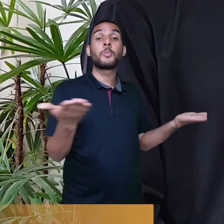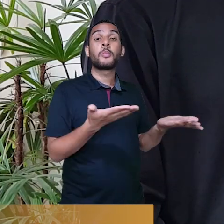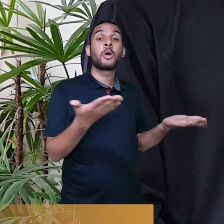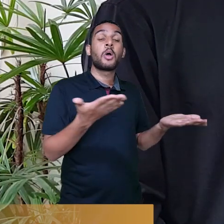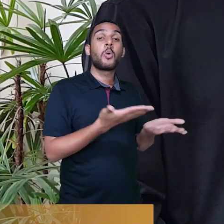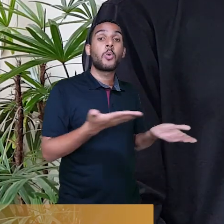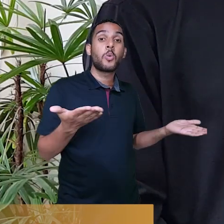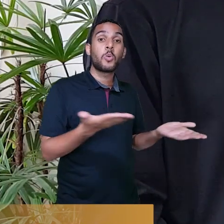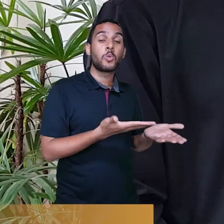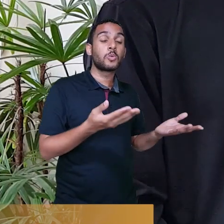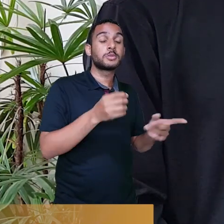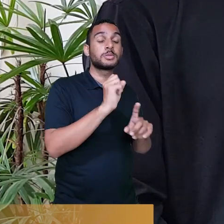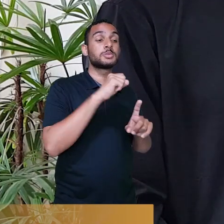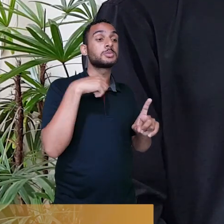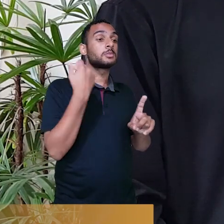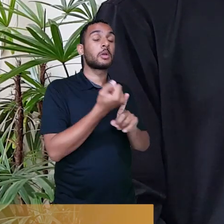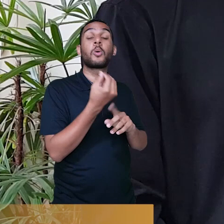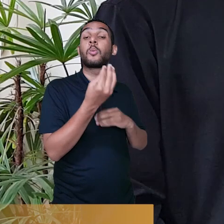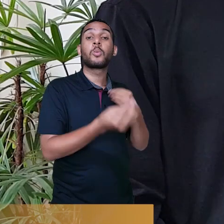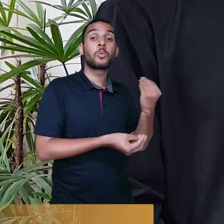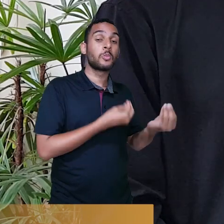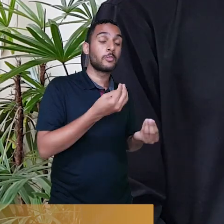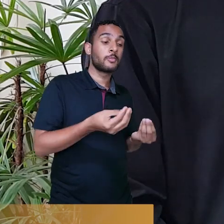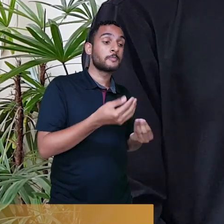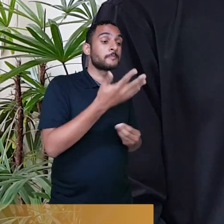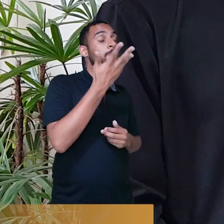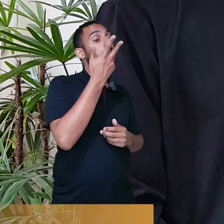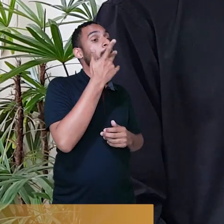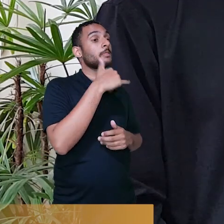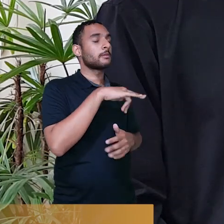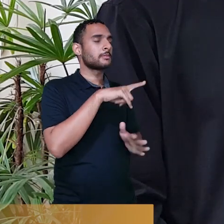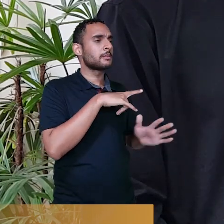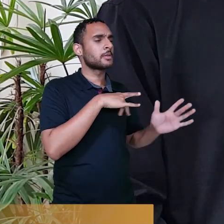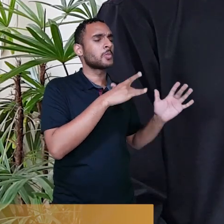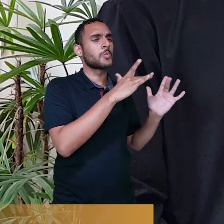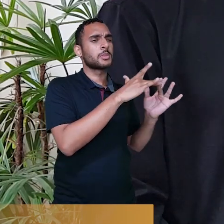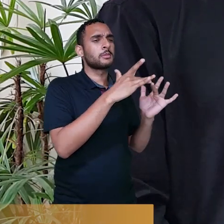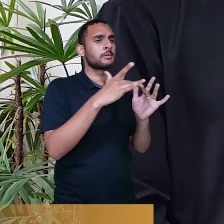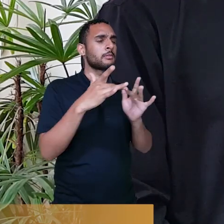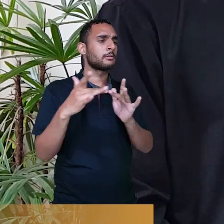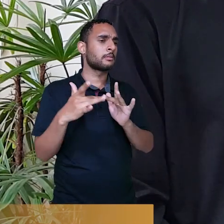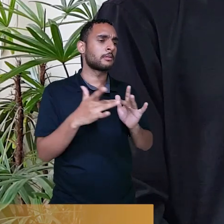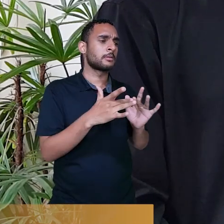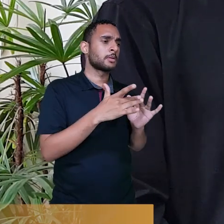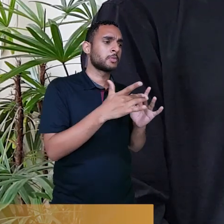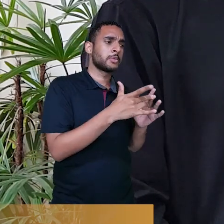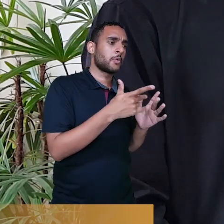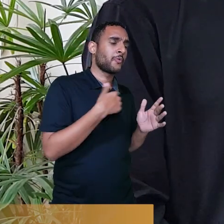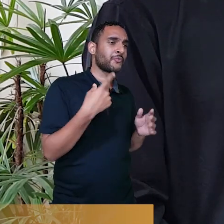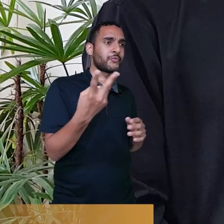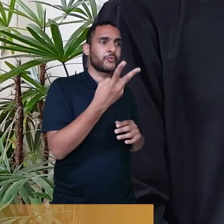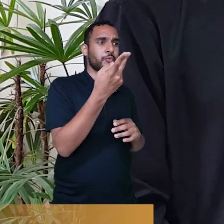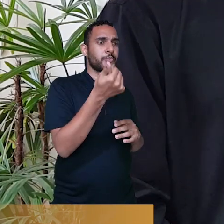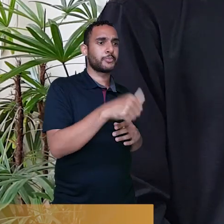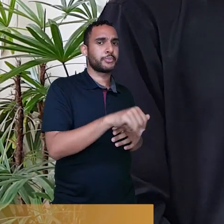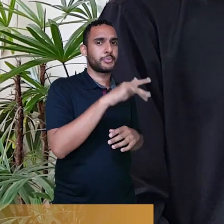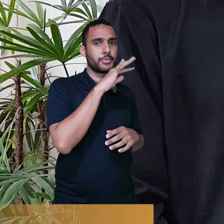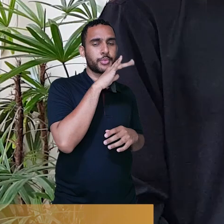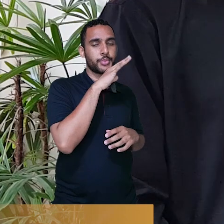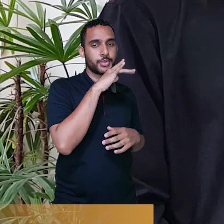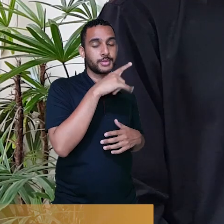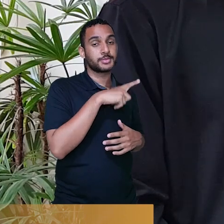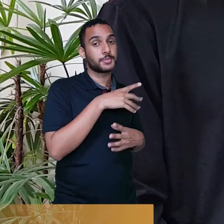num contexto social em que as crianças estão tendo contato com muitos contra